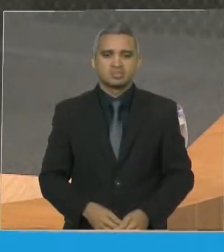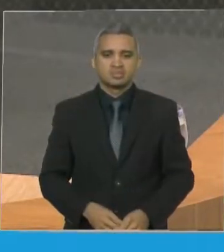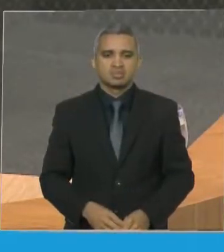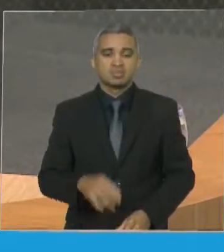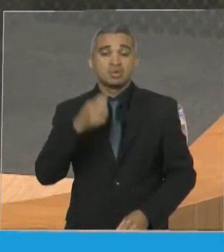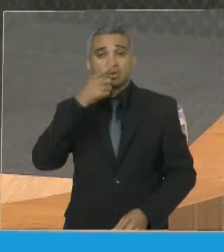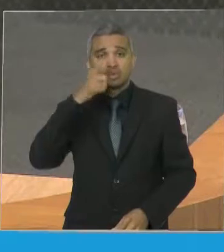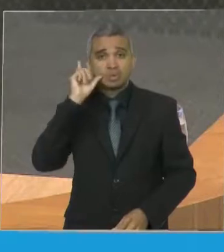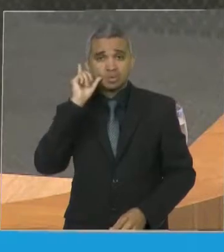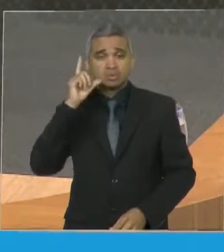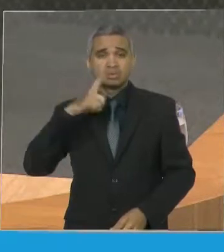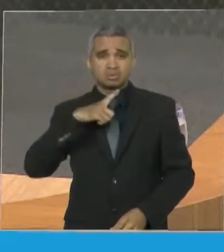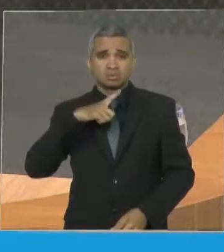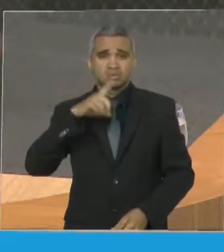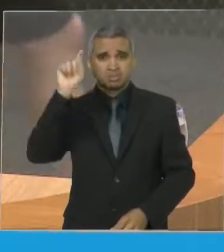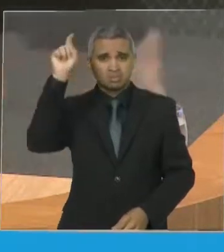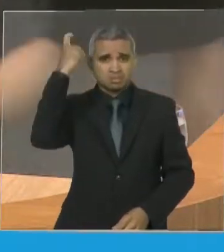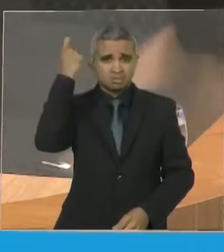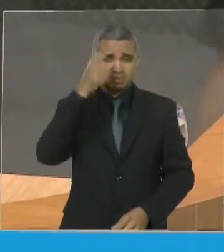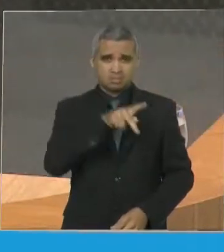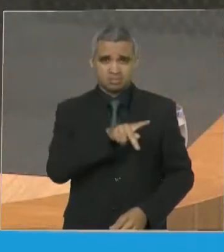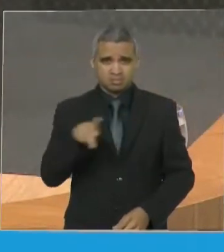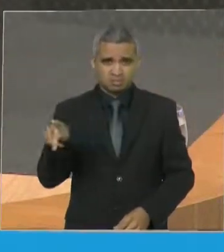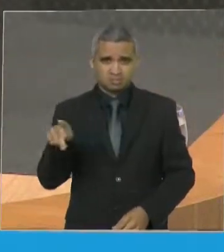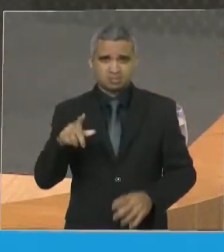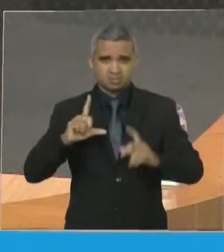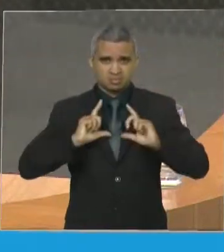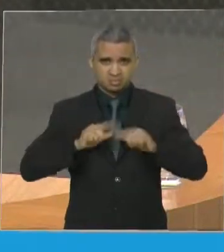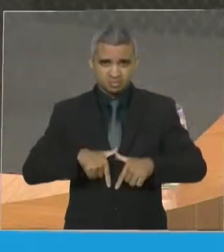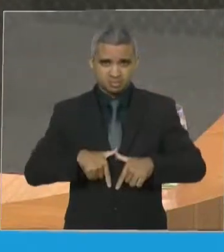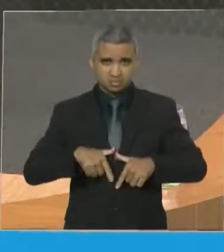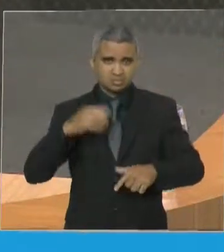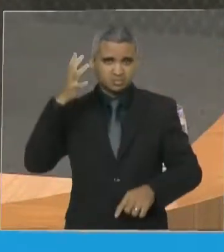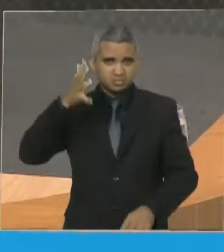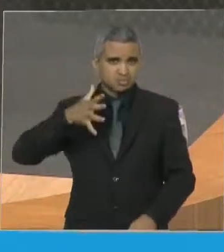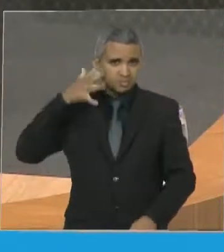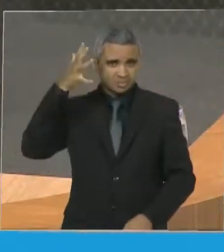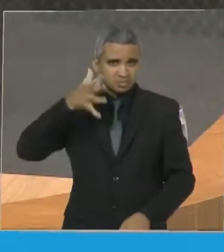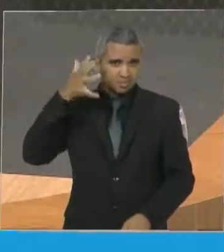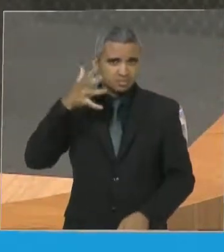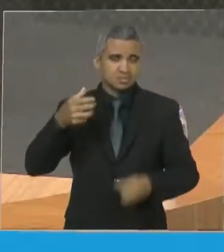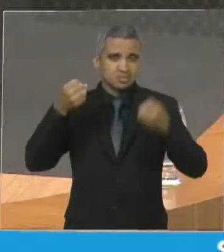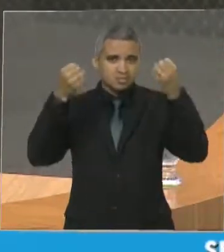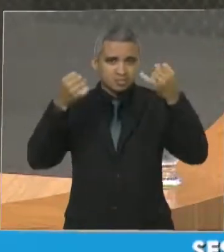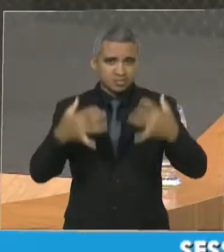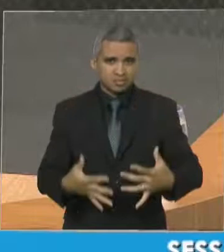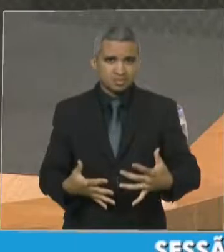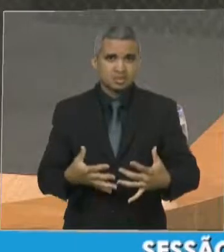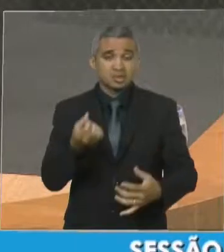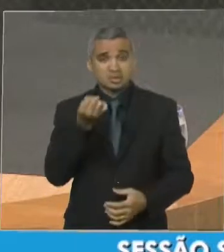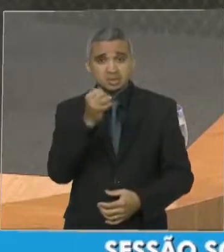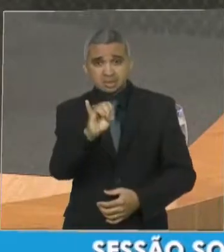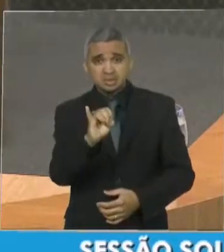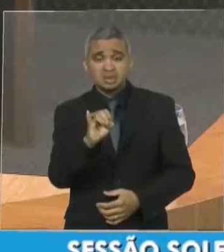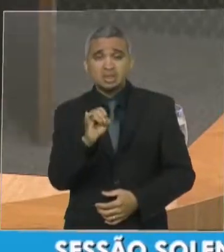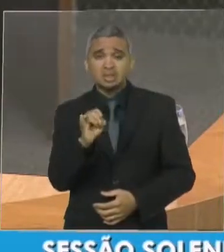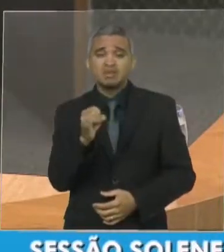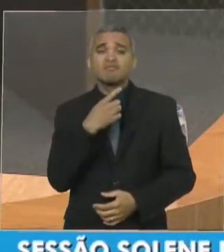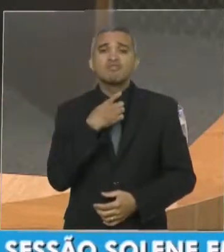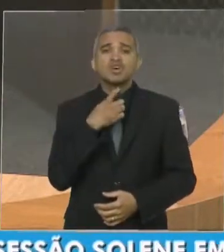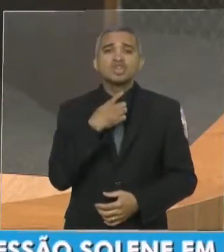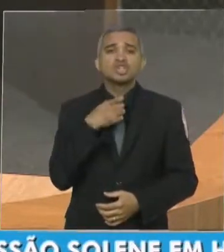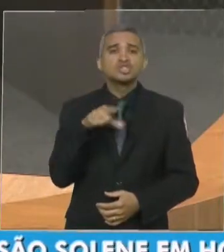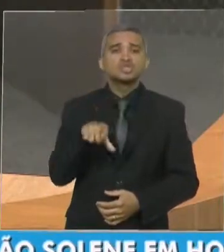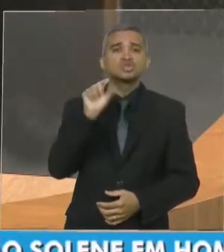Peres falava nos dos seus discursos que, se ele pudesse escolher um vizinho,